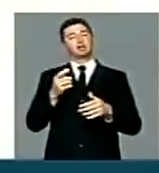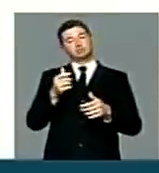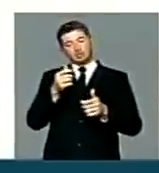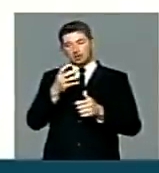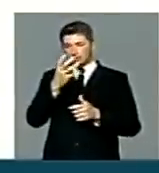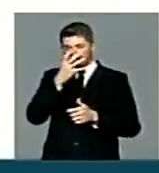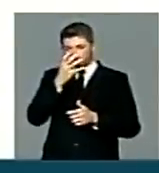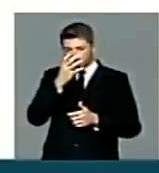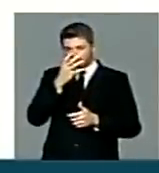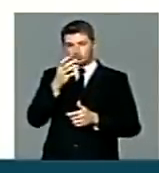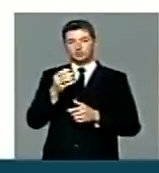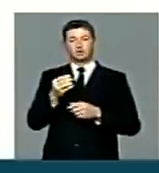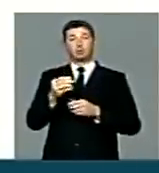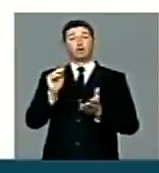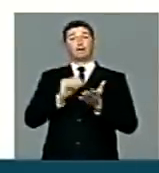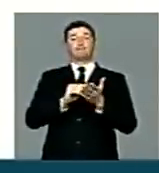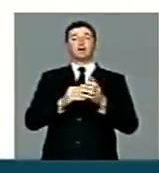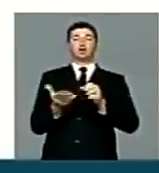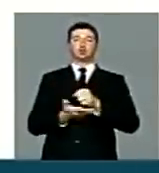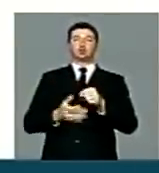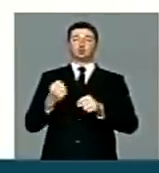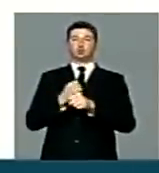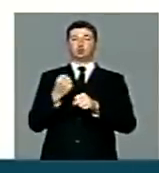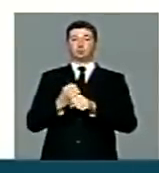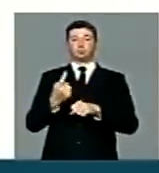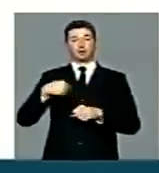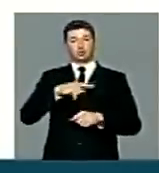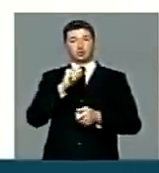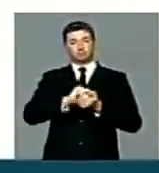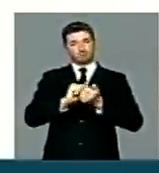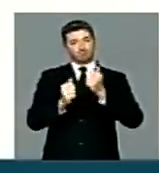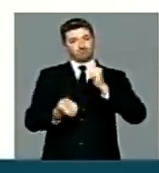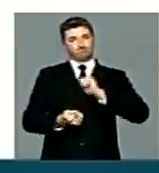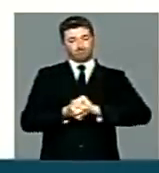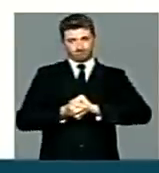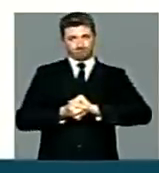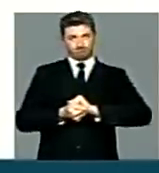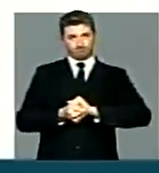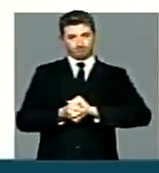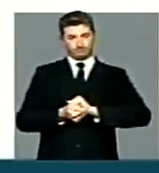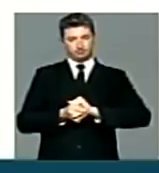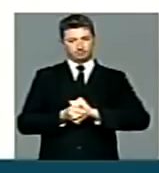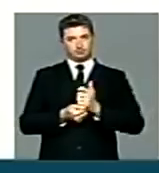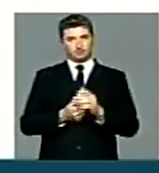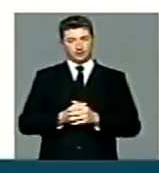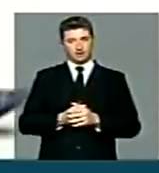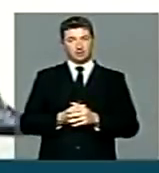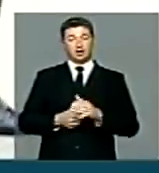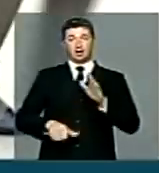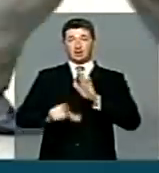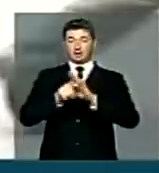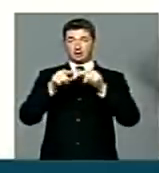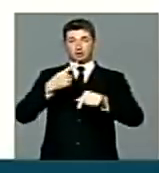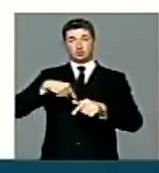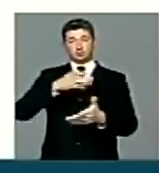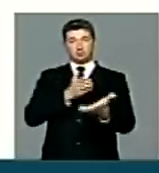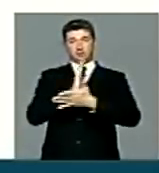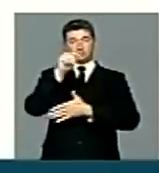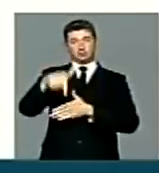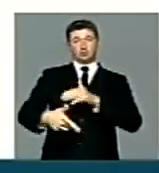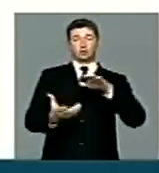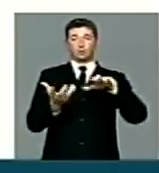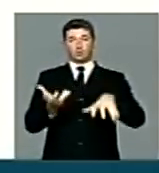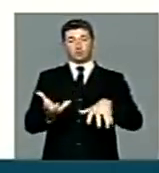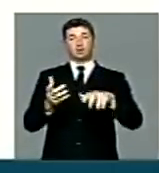esse essa falta de infraestrutura para nós adequarmos eh e eh esta lei que aprovamos aqui no Congresso